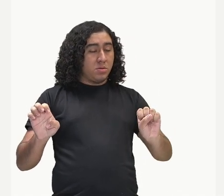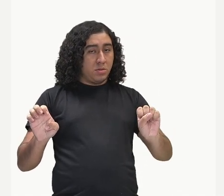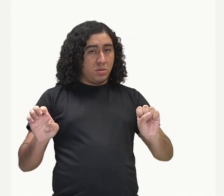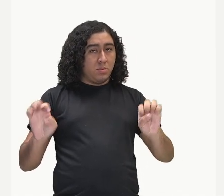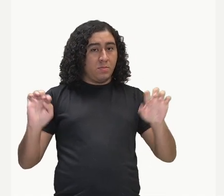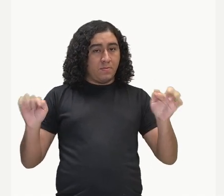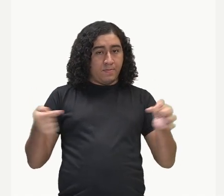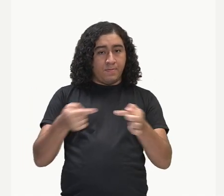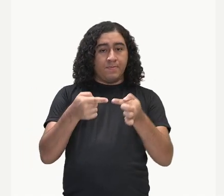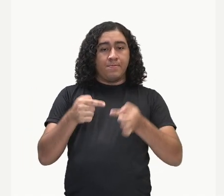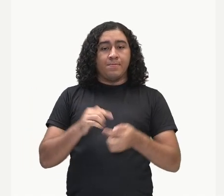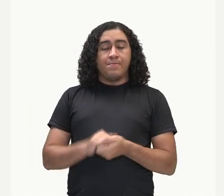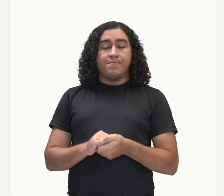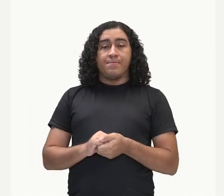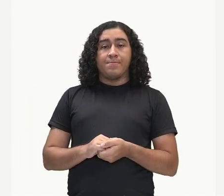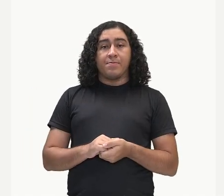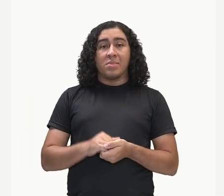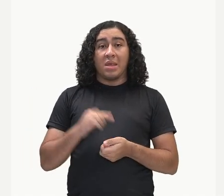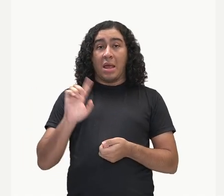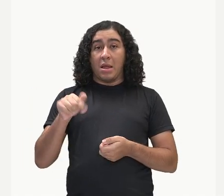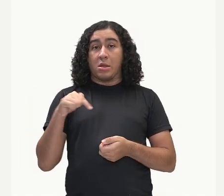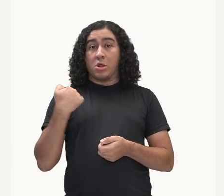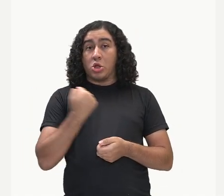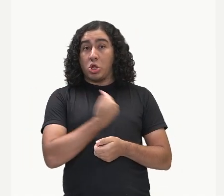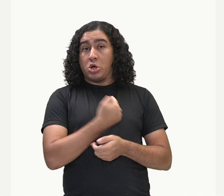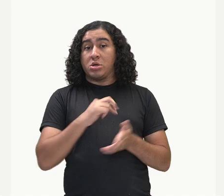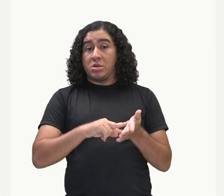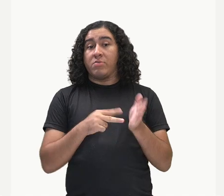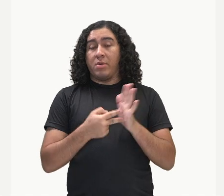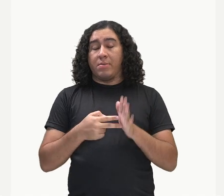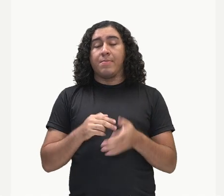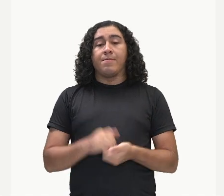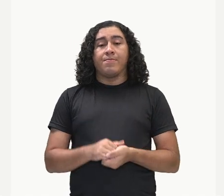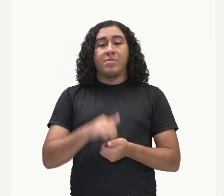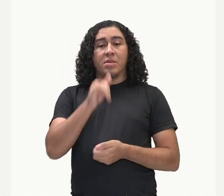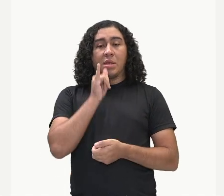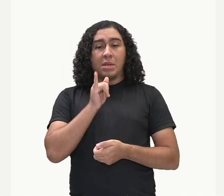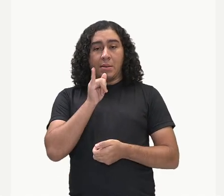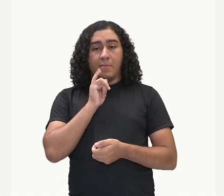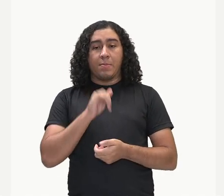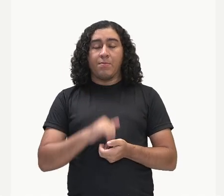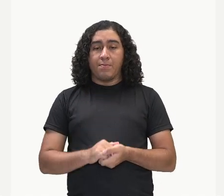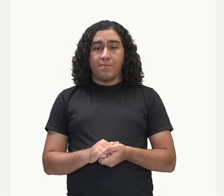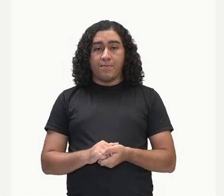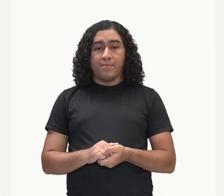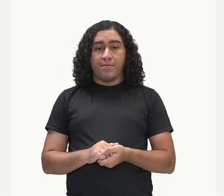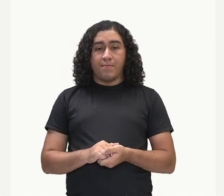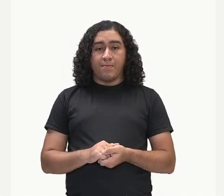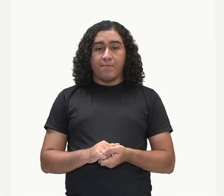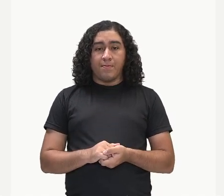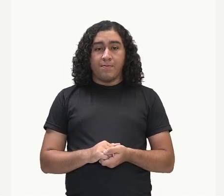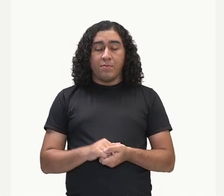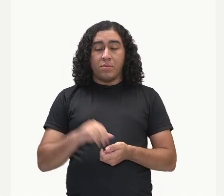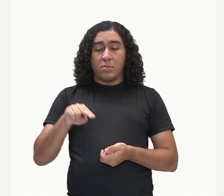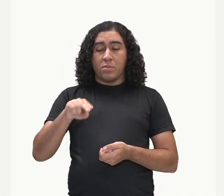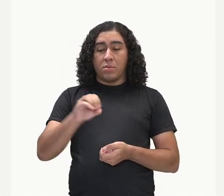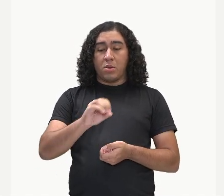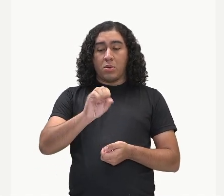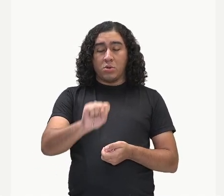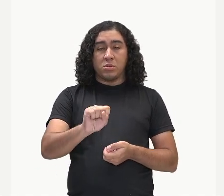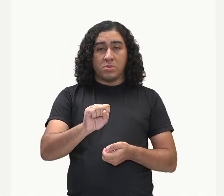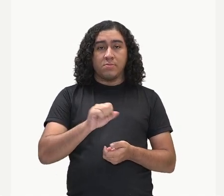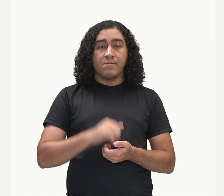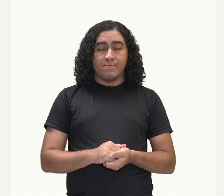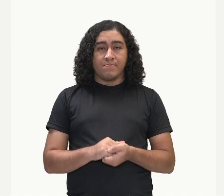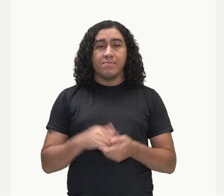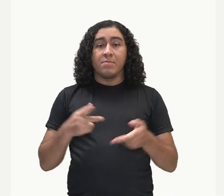us. E a tradução nos, ok? Por exemplo, empreste-nos, né? Empreste-nos. Repare